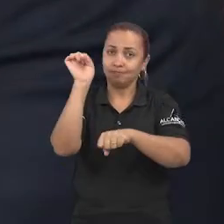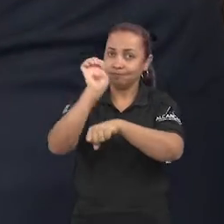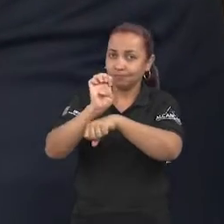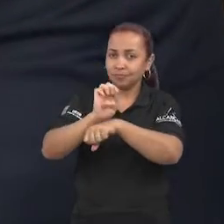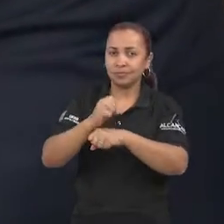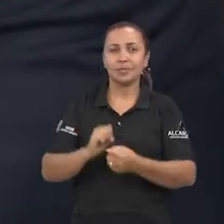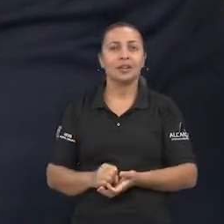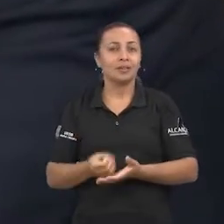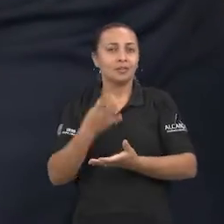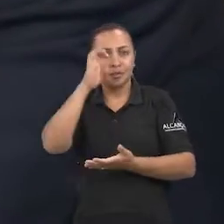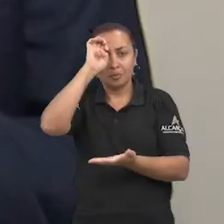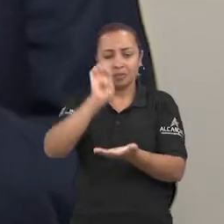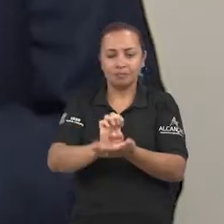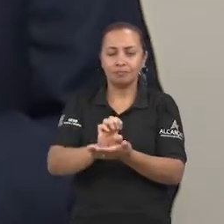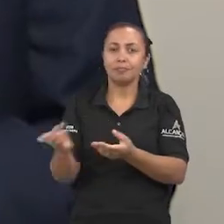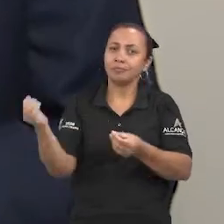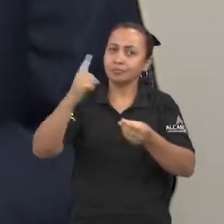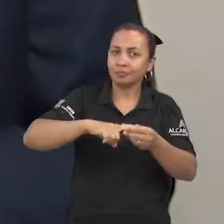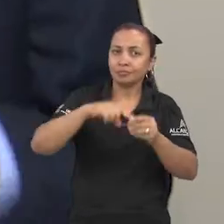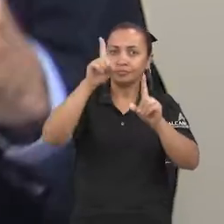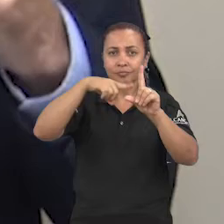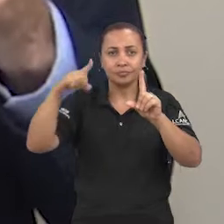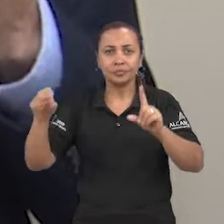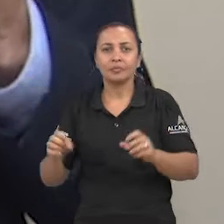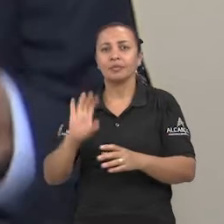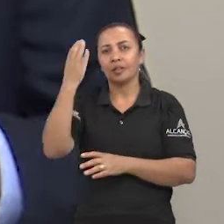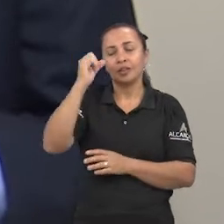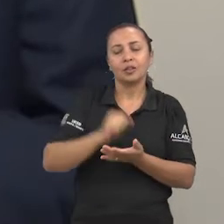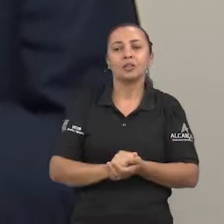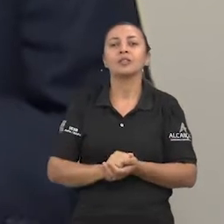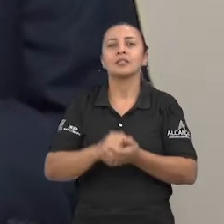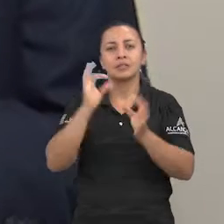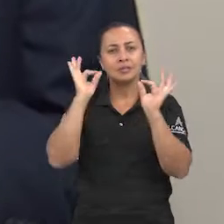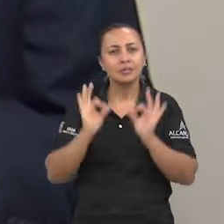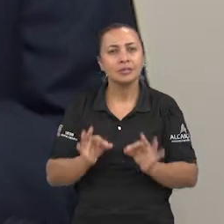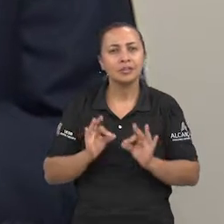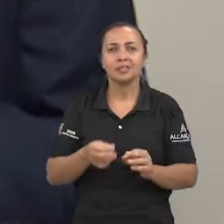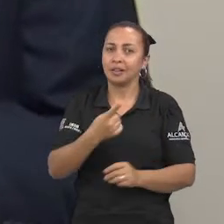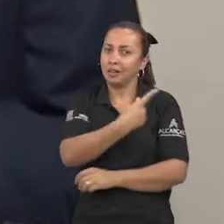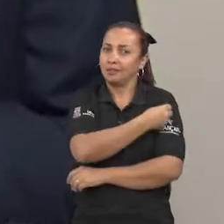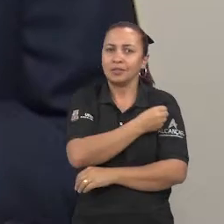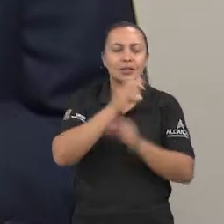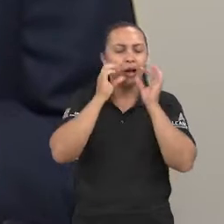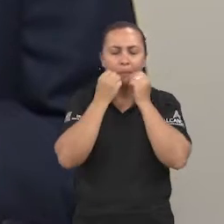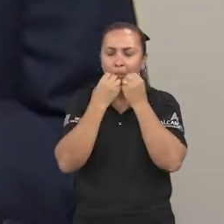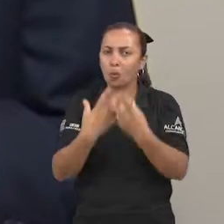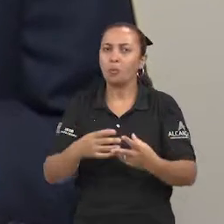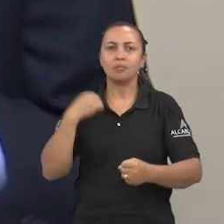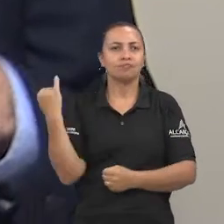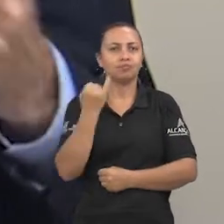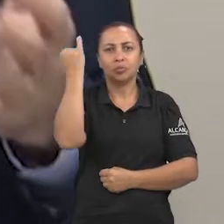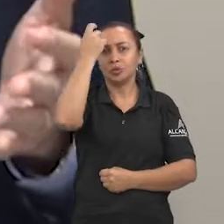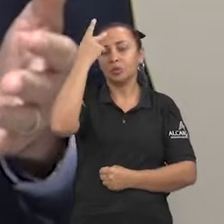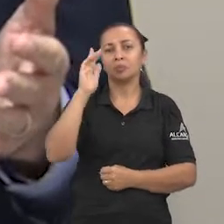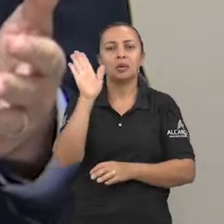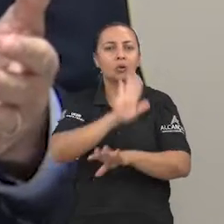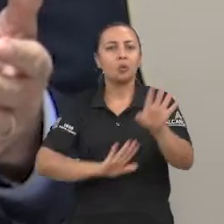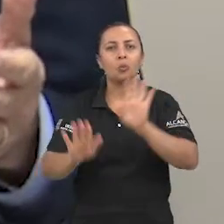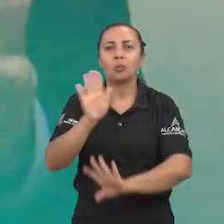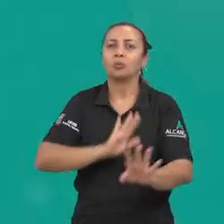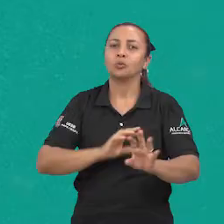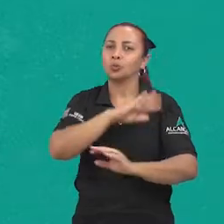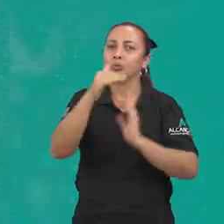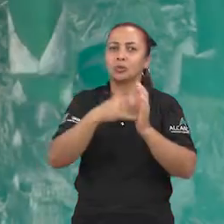traz dados científicos irrefutáveis de que a vacina funciona e ela é muito importante para a proteção de todas as